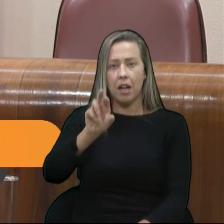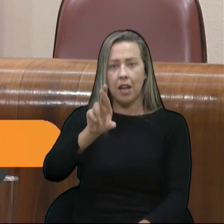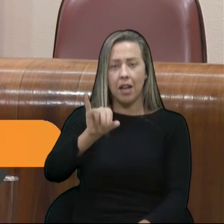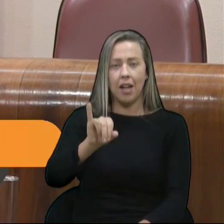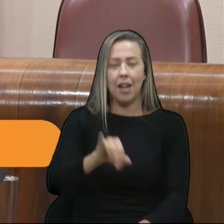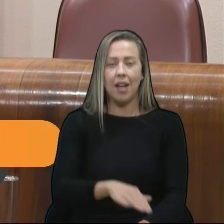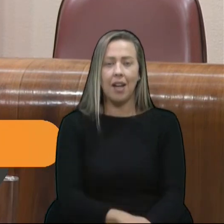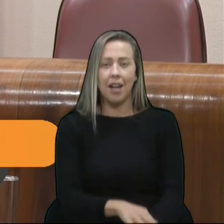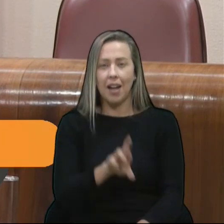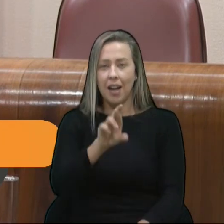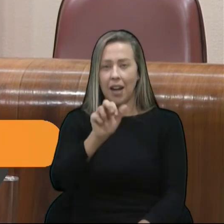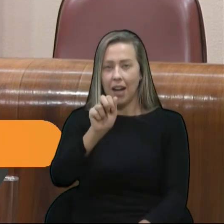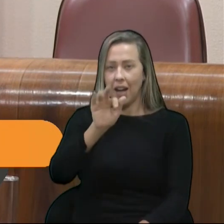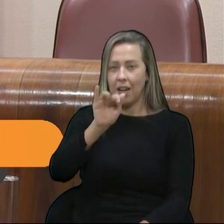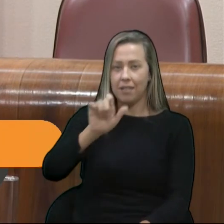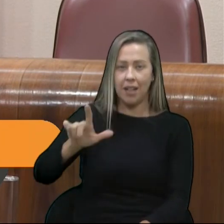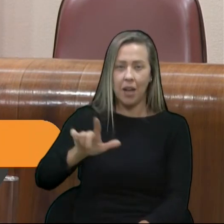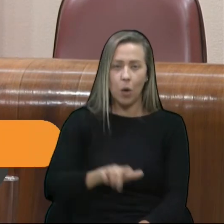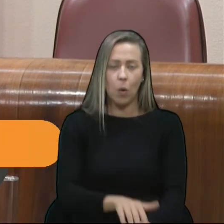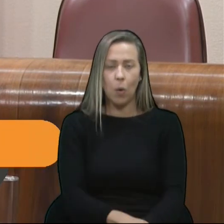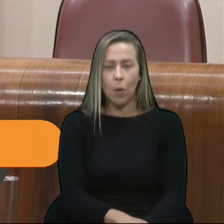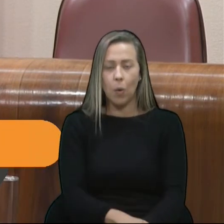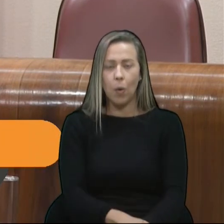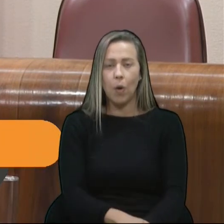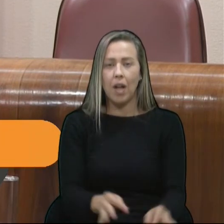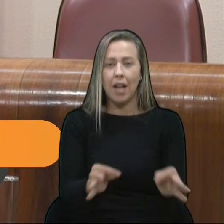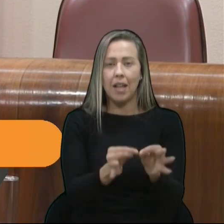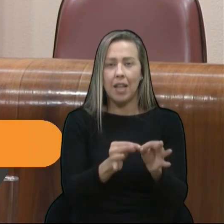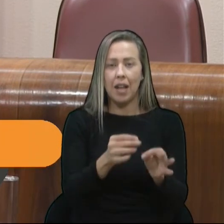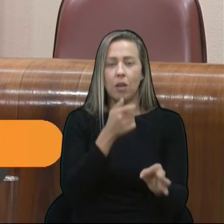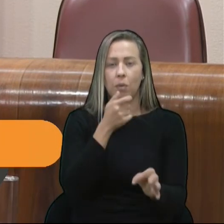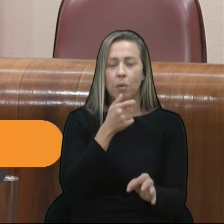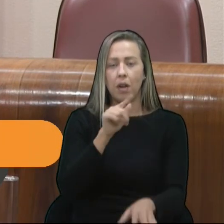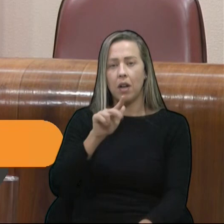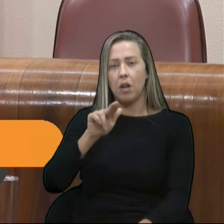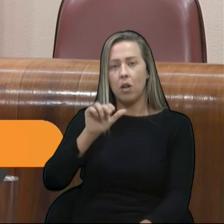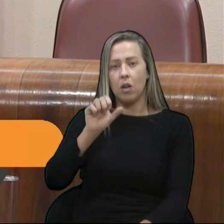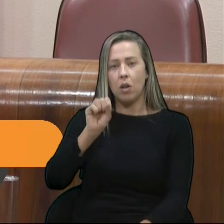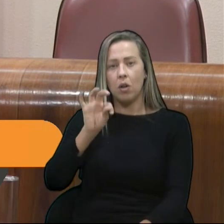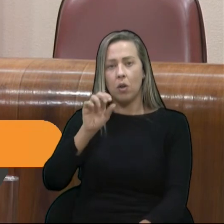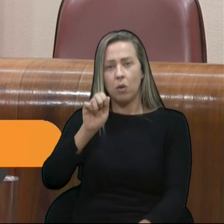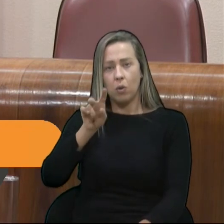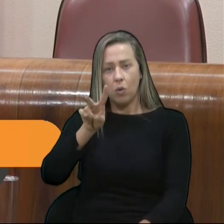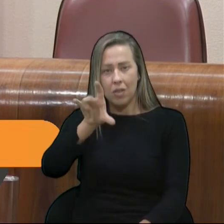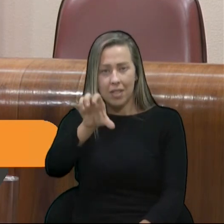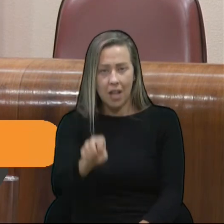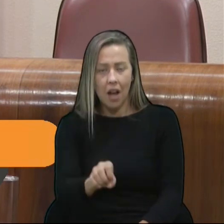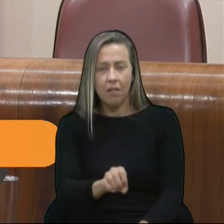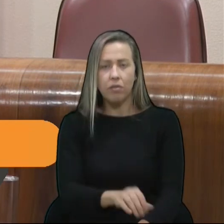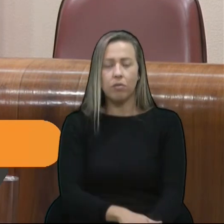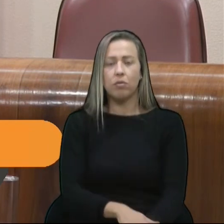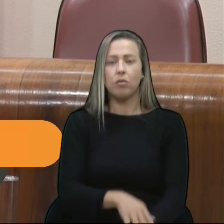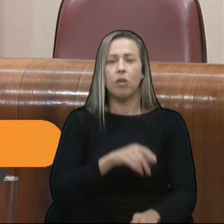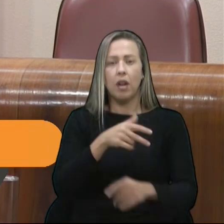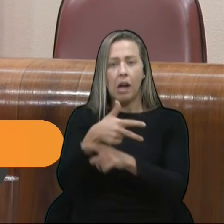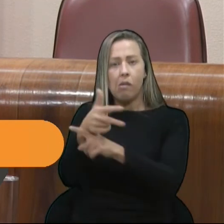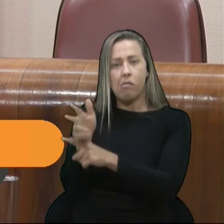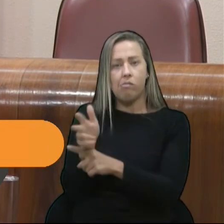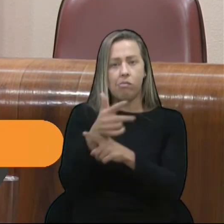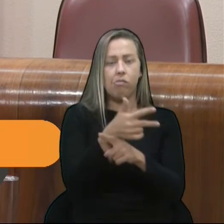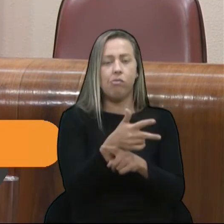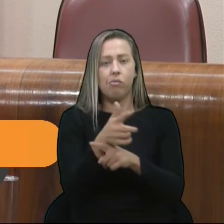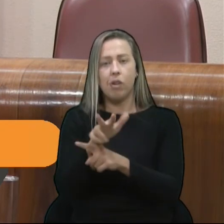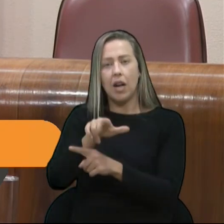na edição, Rafael Zangoni, um técnico de áudio, Gustavo Montemeso, operador de câmera,